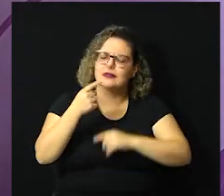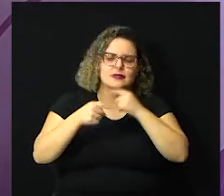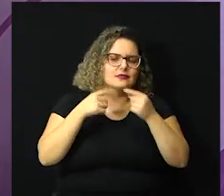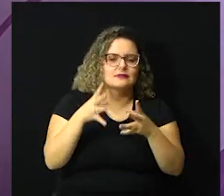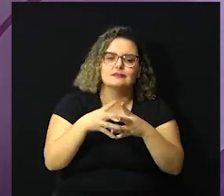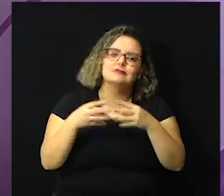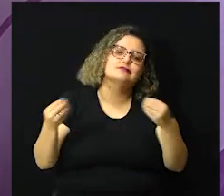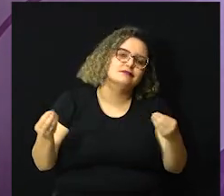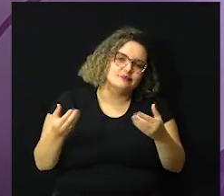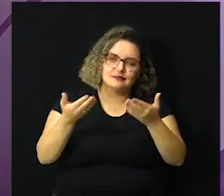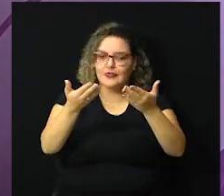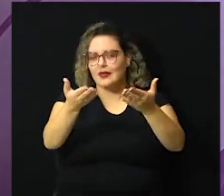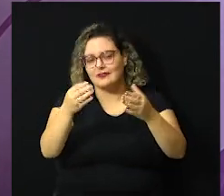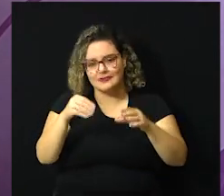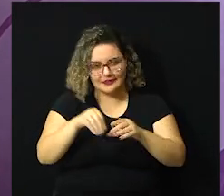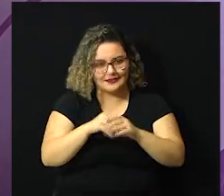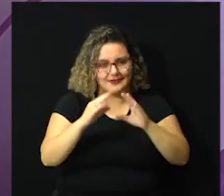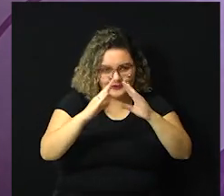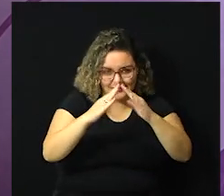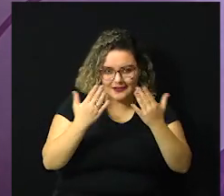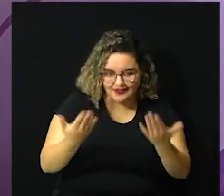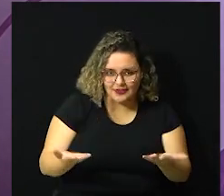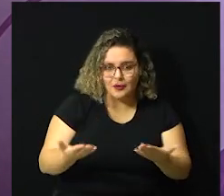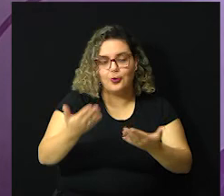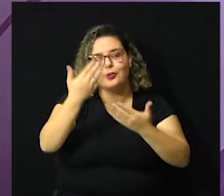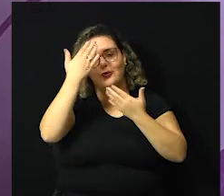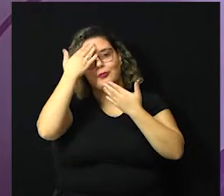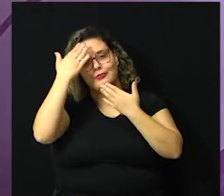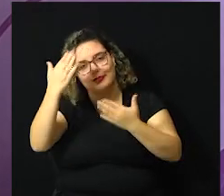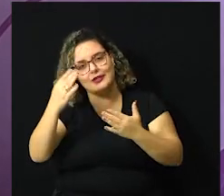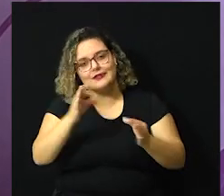todas as dúvidas para você de casa. Mais uma vez,